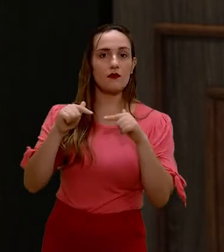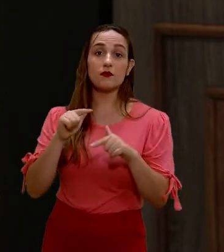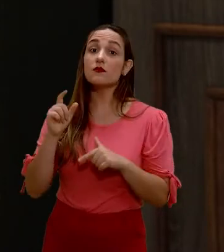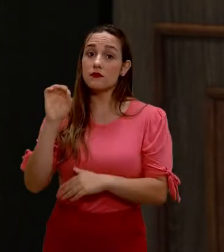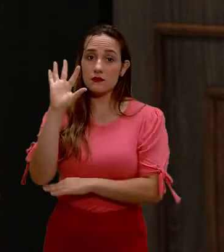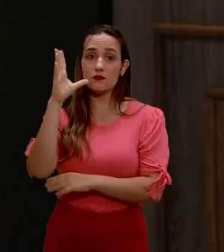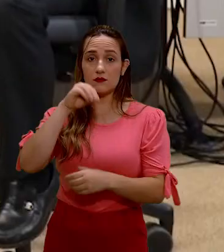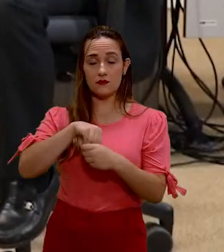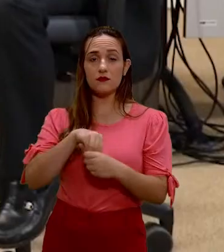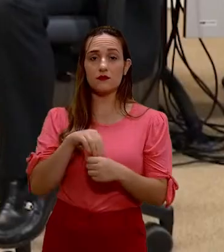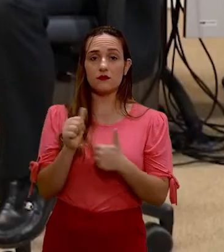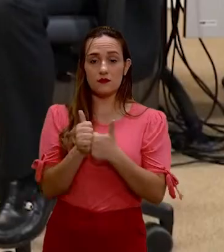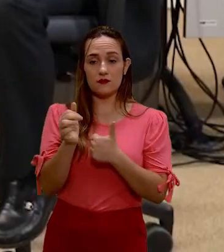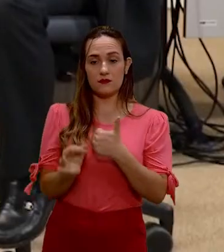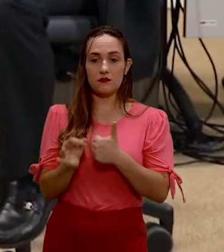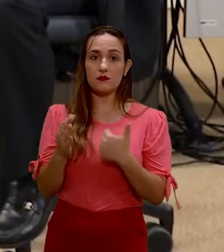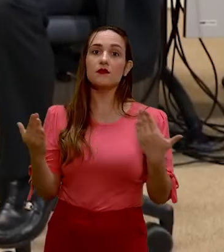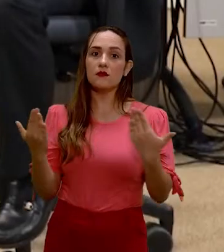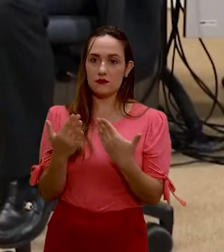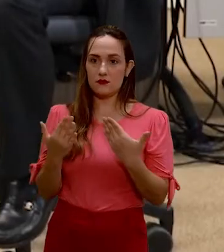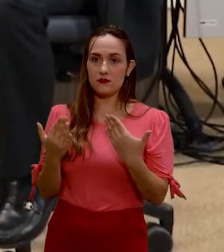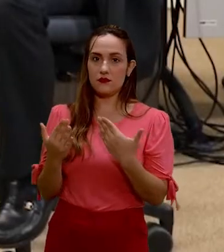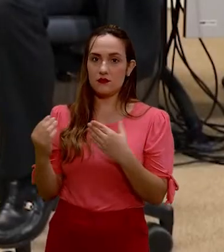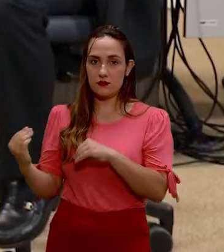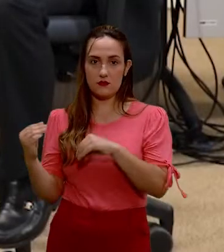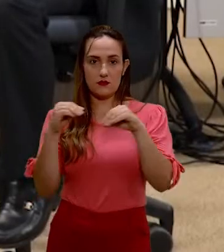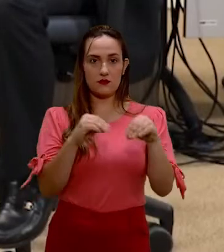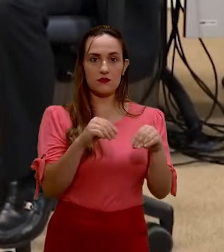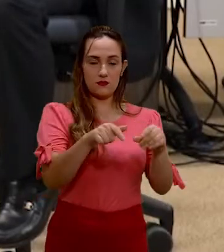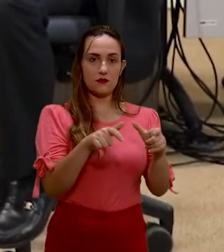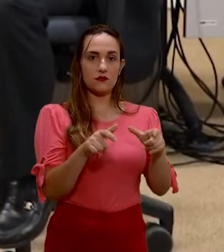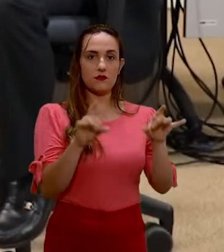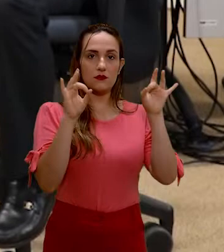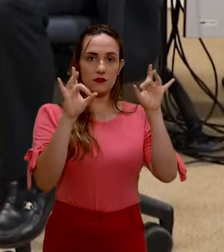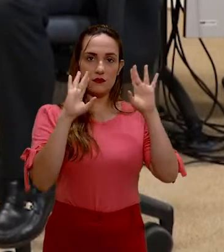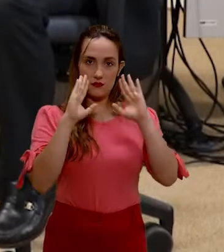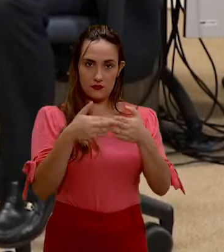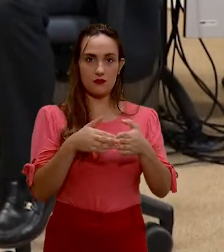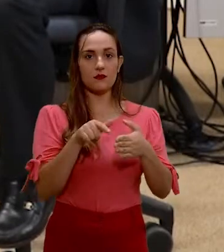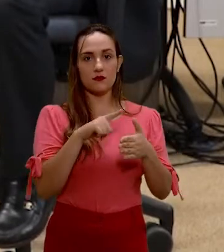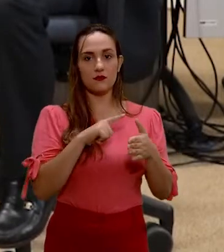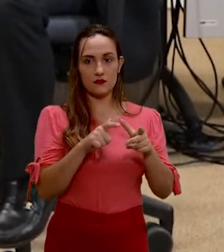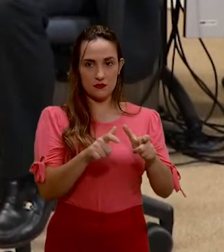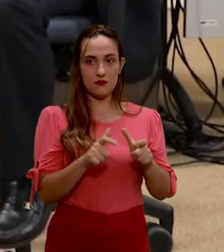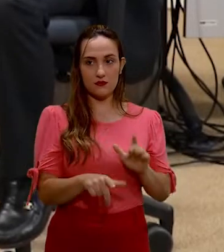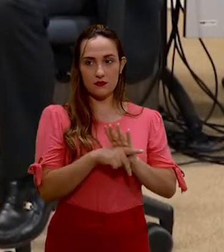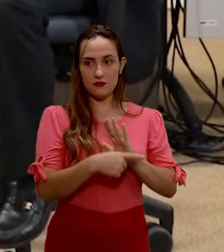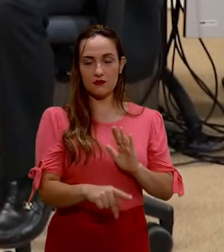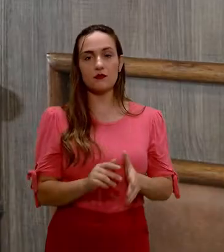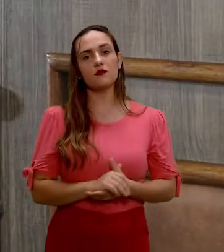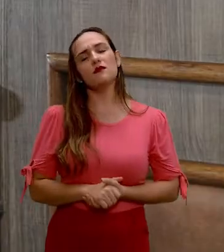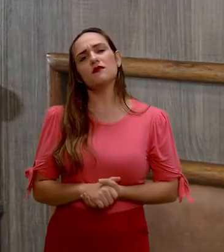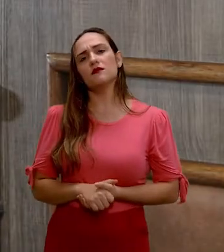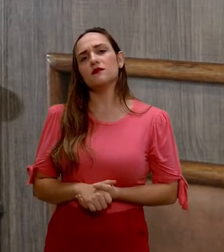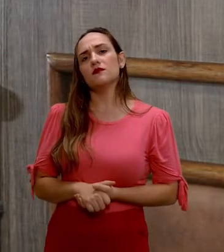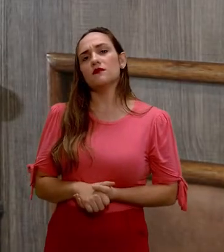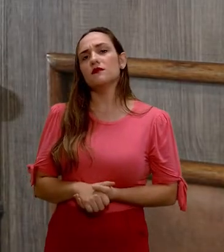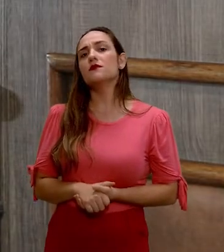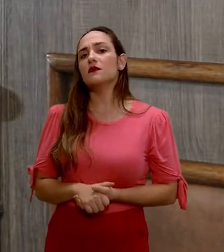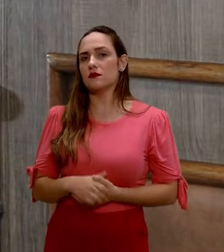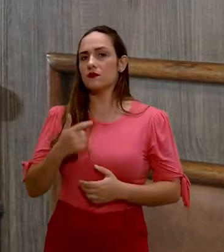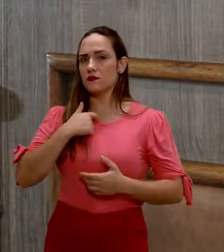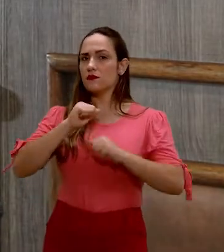do Tribunal de Justiça. Agora que nós temos um local apropriado aqui. Só para as